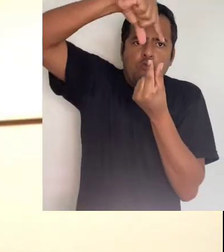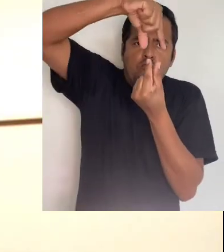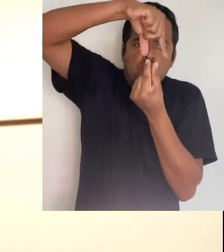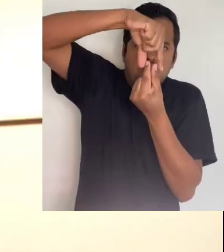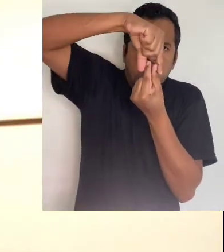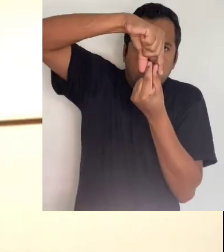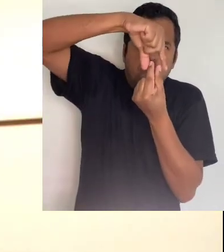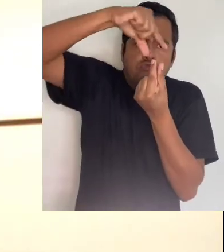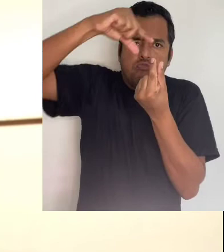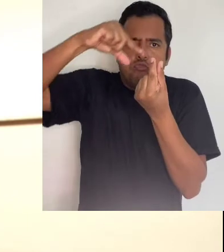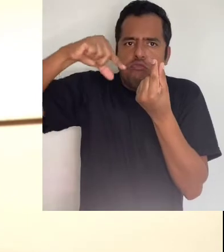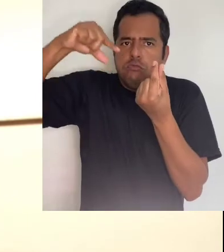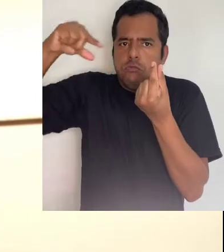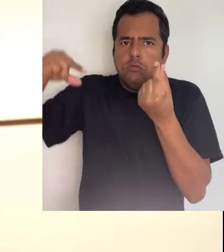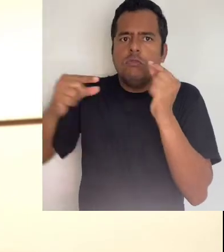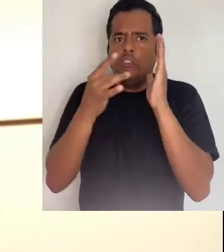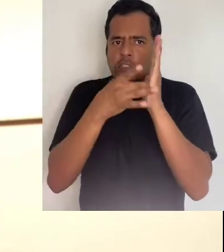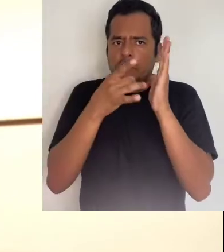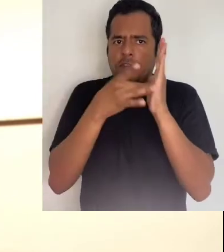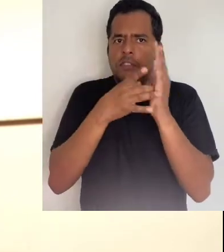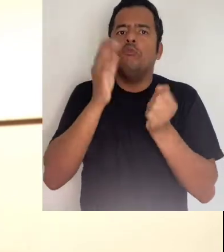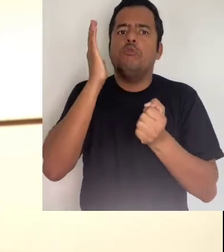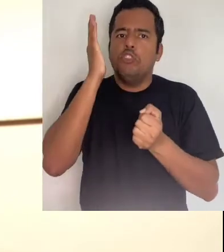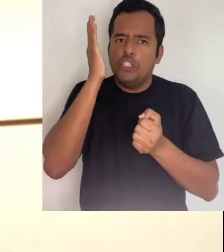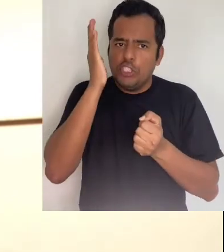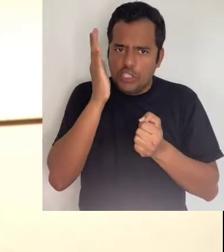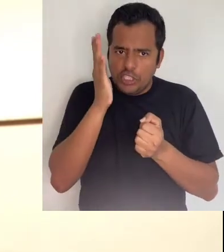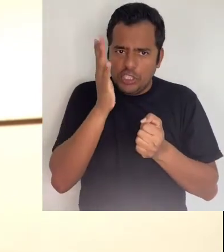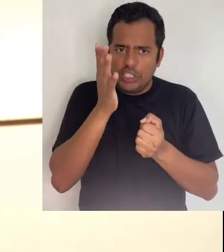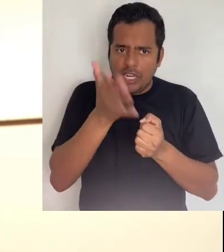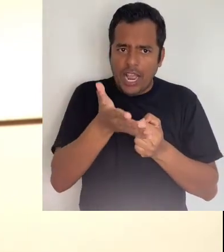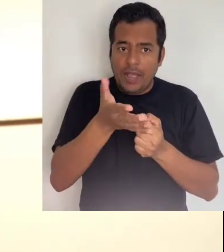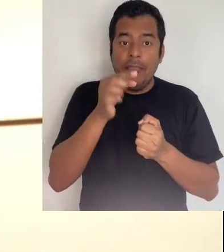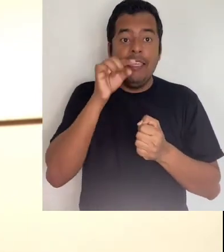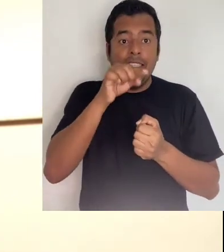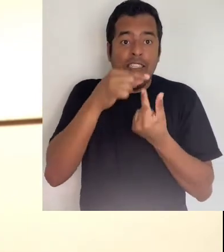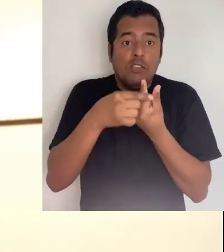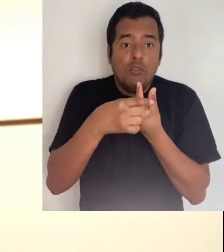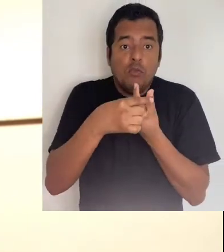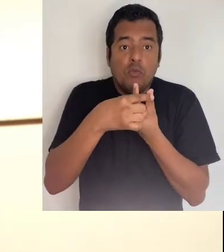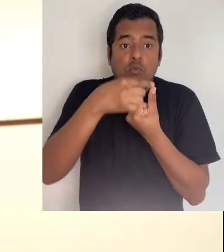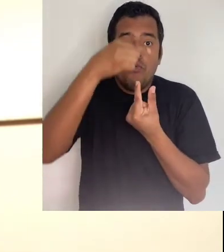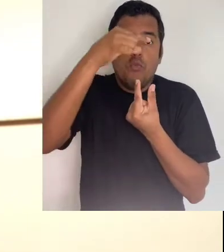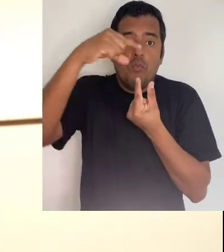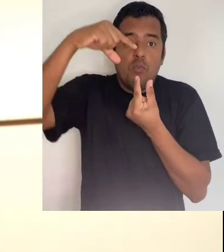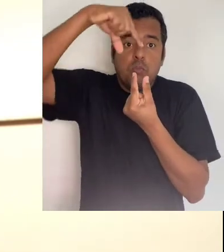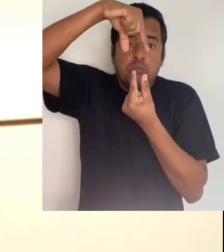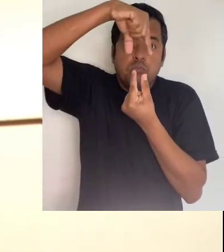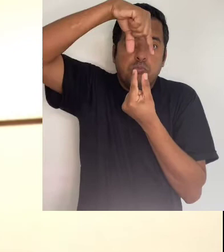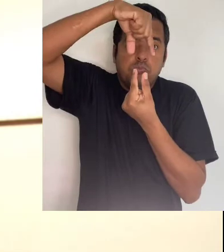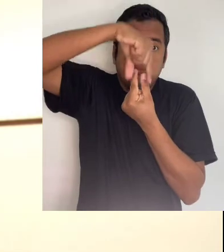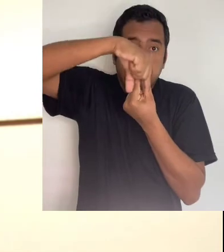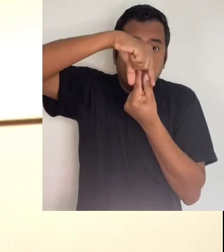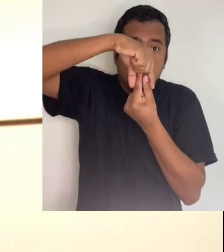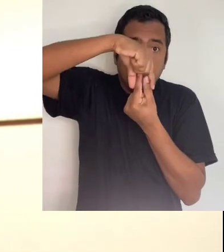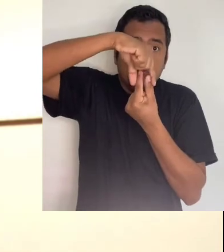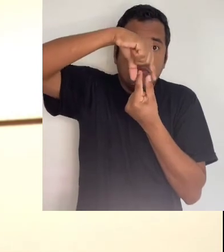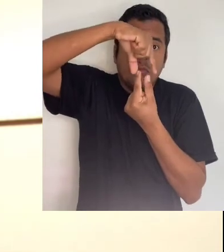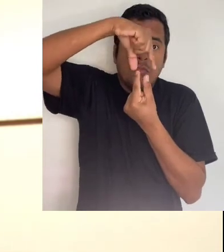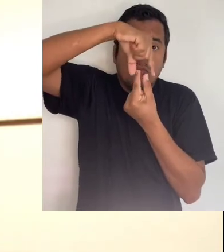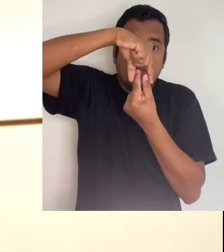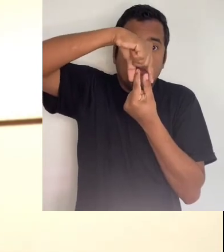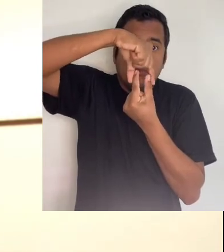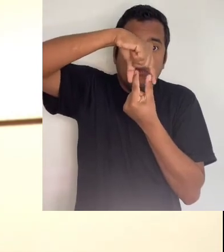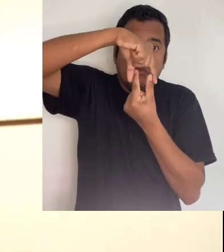garra conectada a essa trompa de vidro, certo? Que na verdade aqui é um conector, né? Que ele